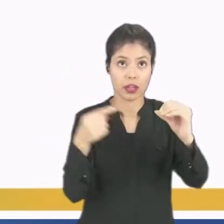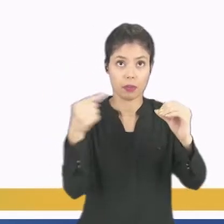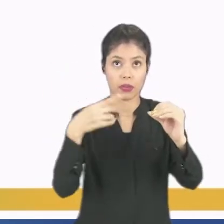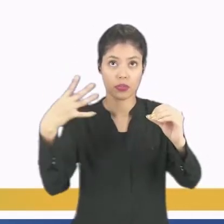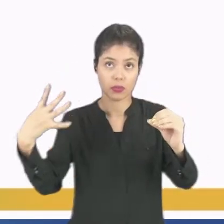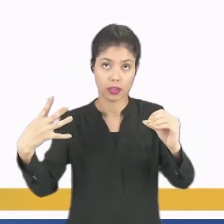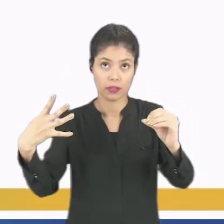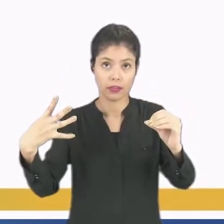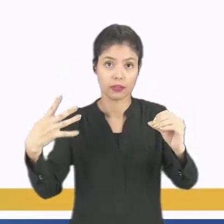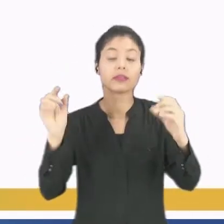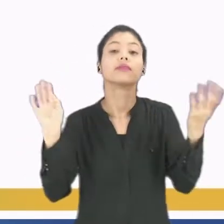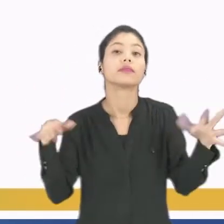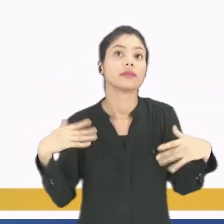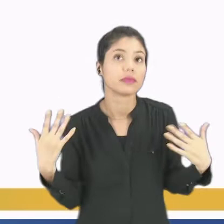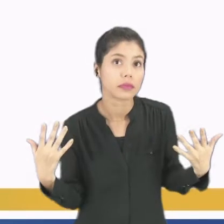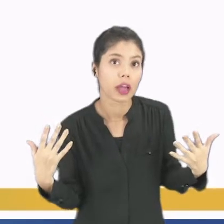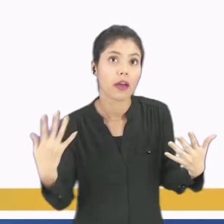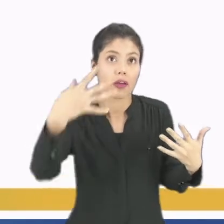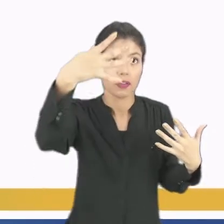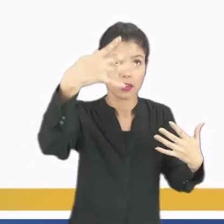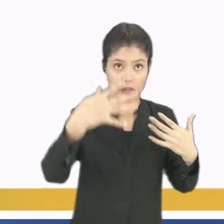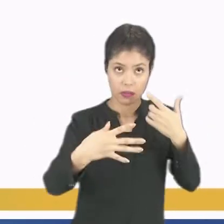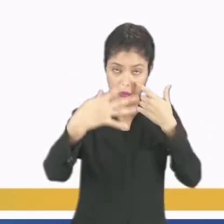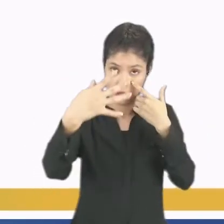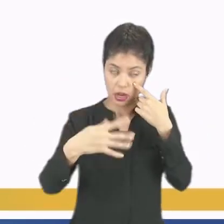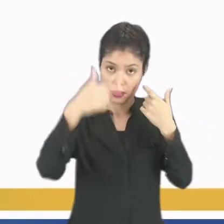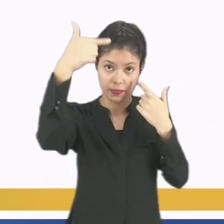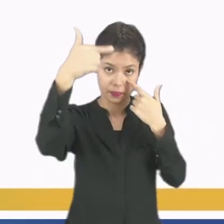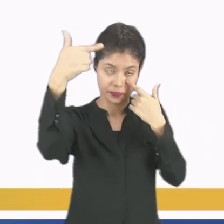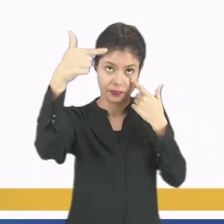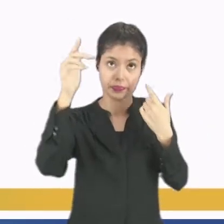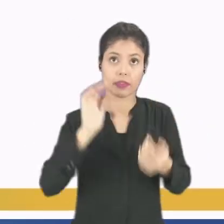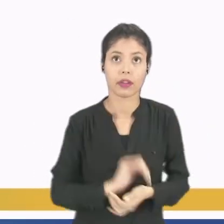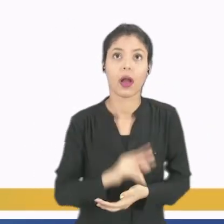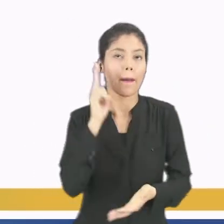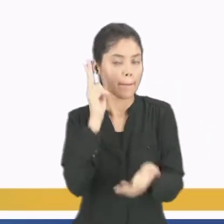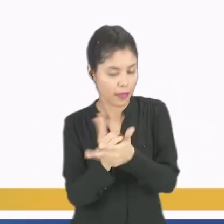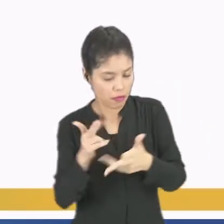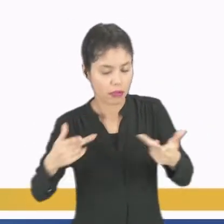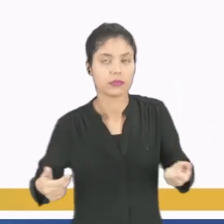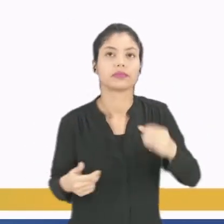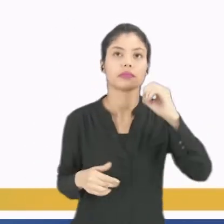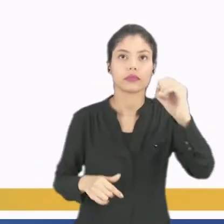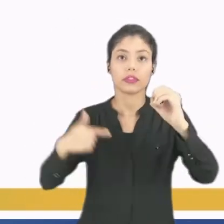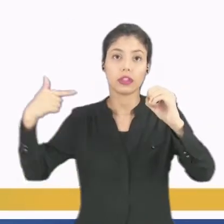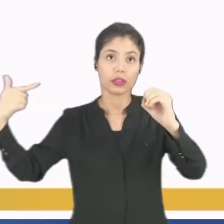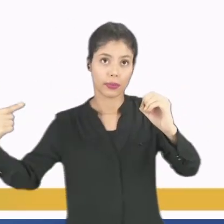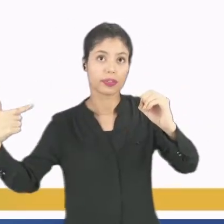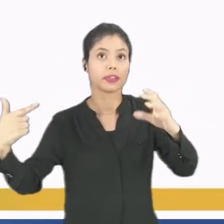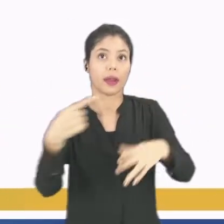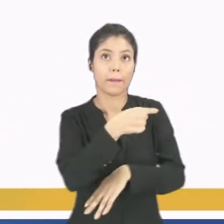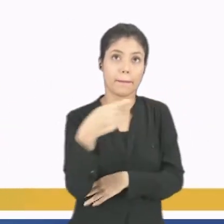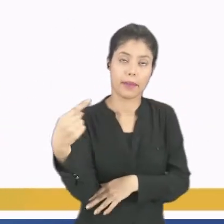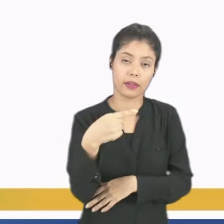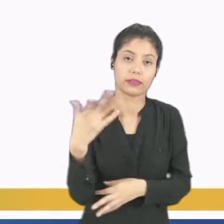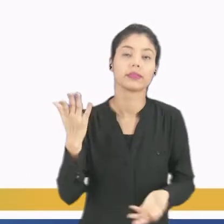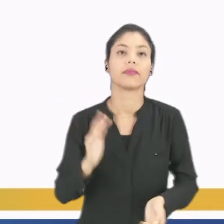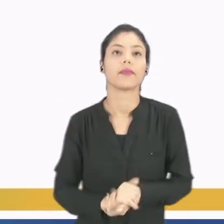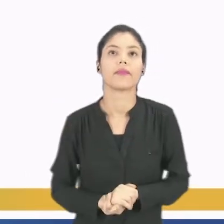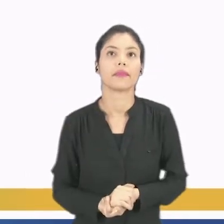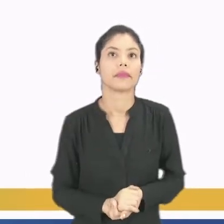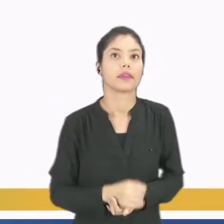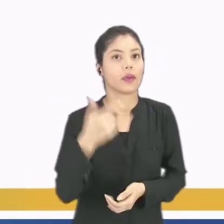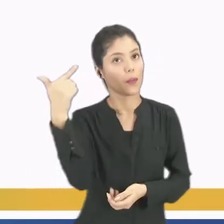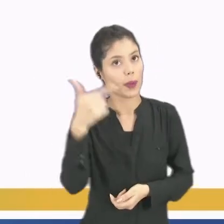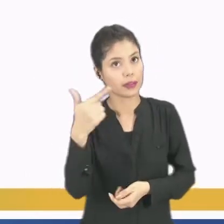quadrado. Ó. 4 menos 0, ó, elevado ao quadrado. Aqui do mesmo jeito, o y de B menos o y de A